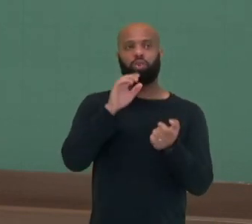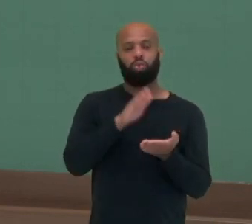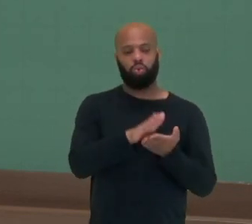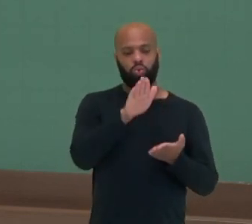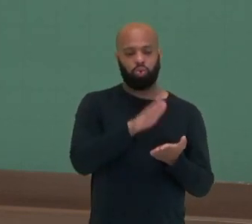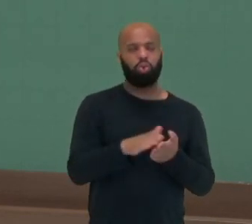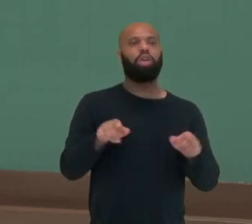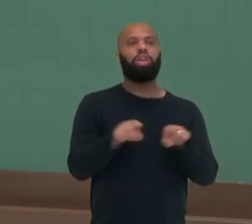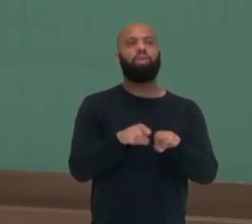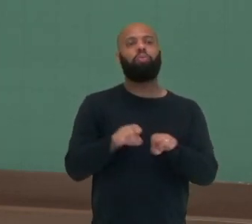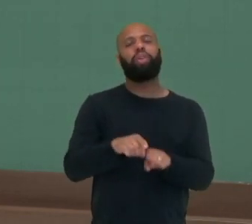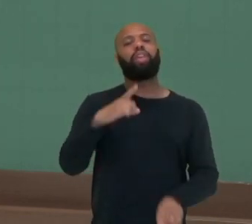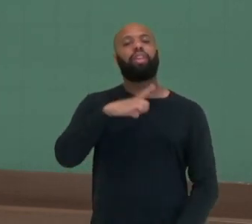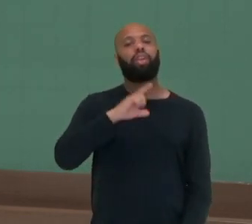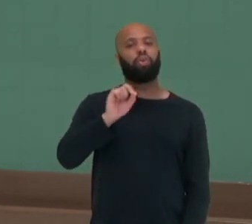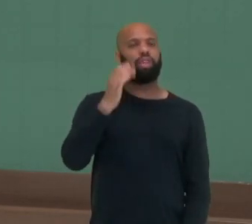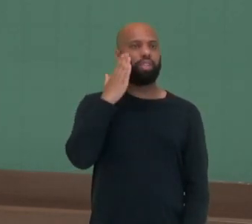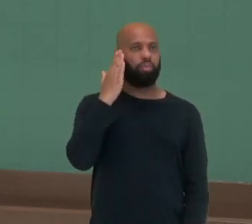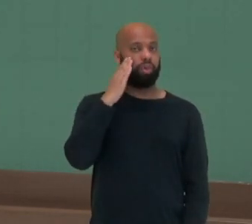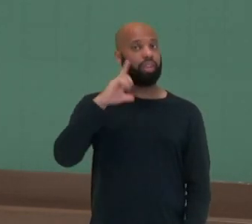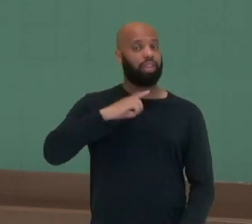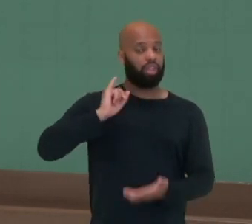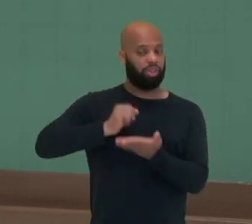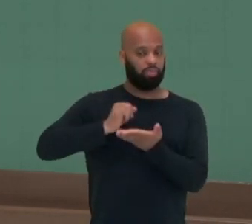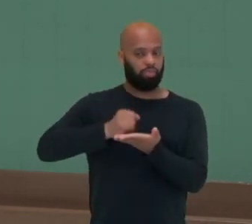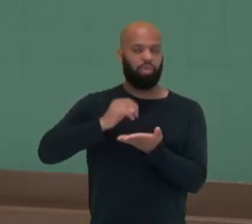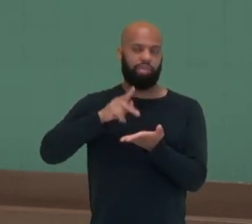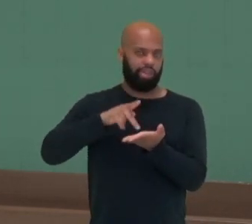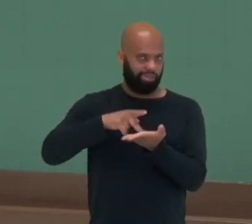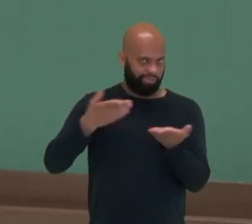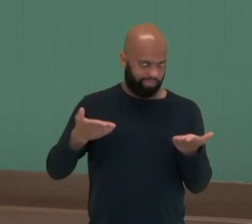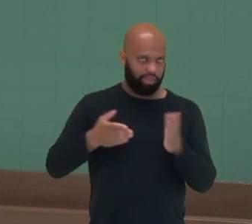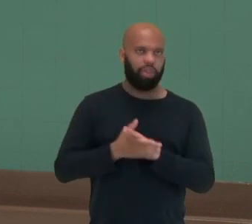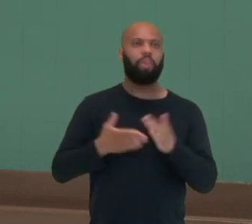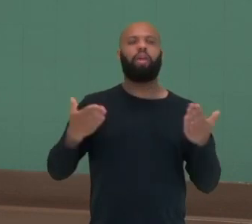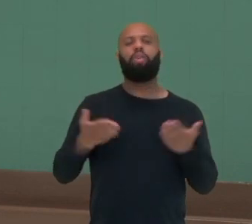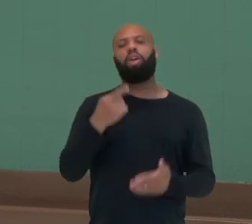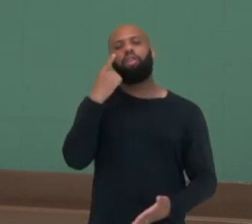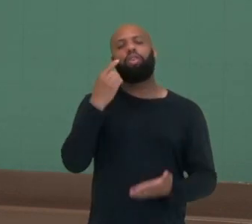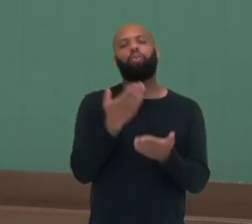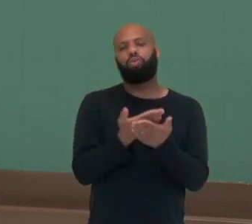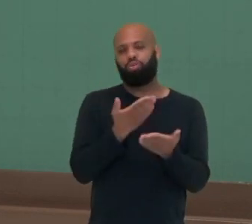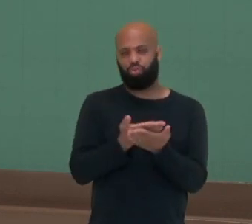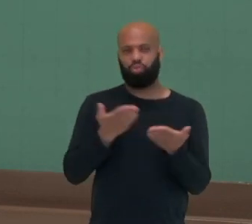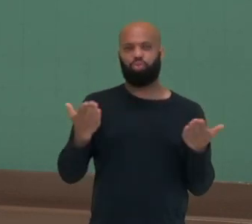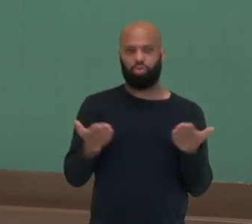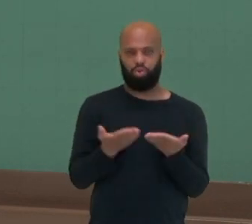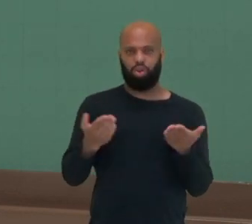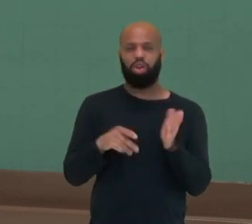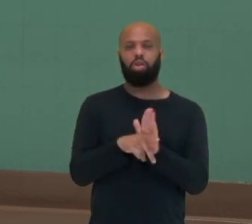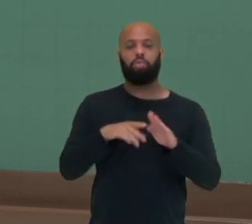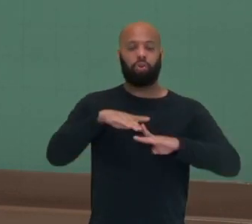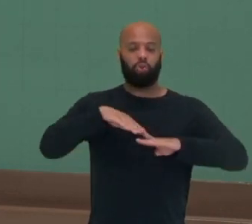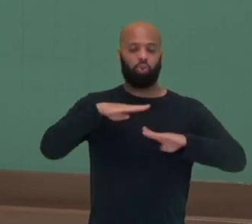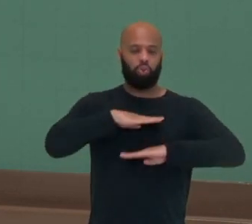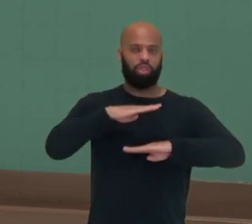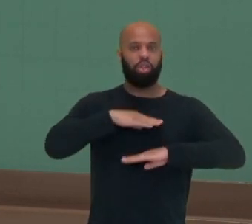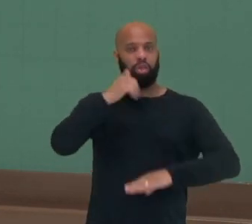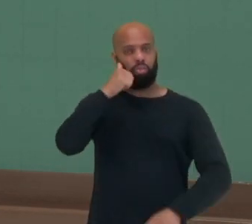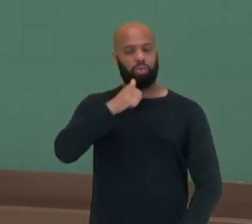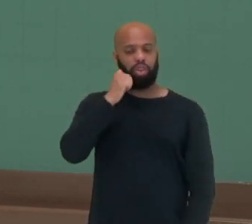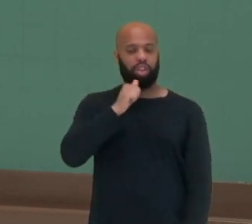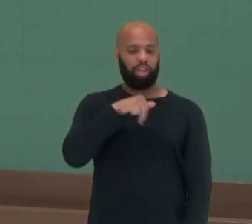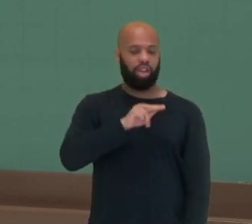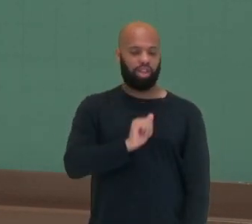tem que lembrar que também tem os impostos, não é verdade? Então, vamos ver aqui um estudo de caso aqui, que é o caso da Ana.